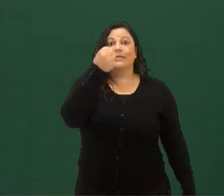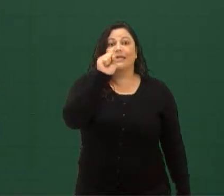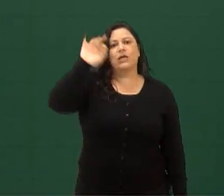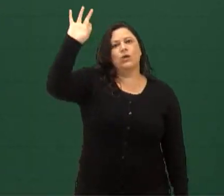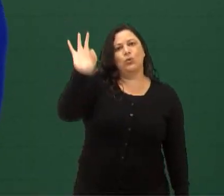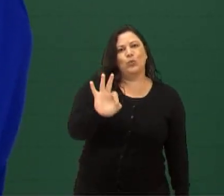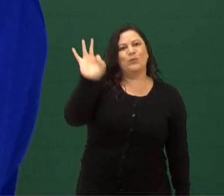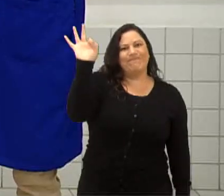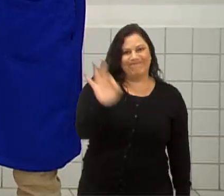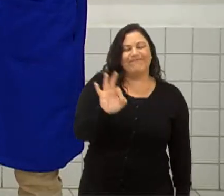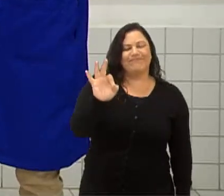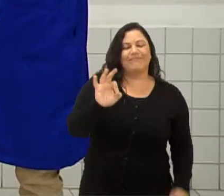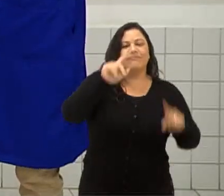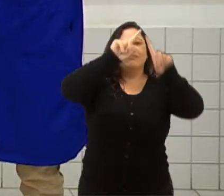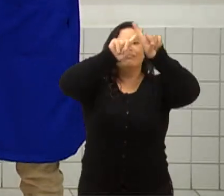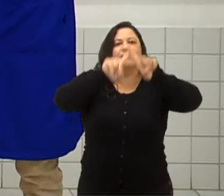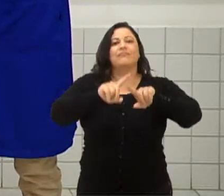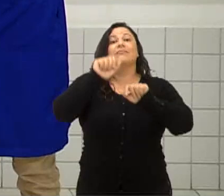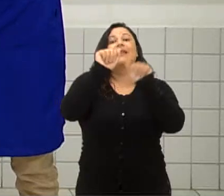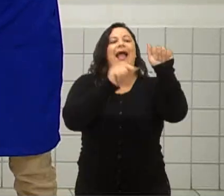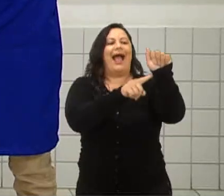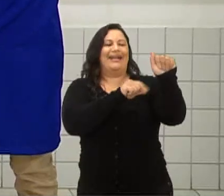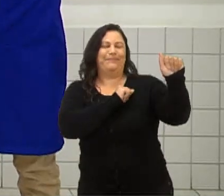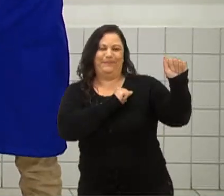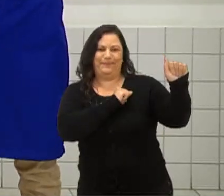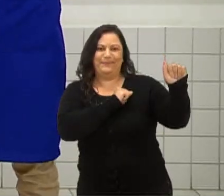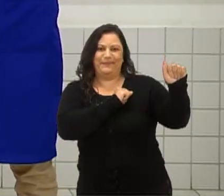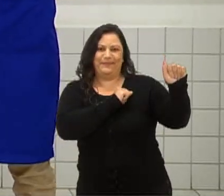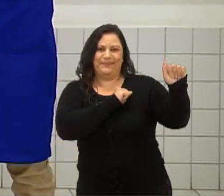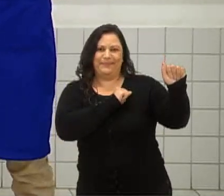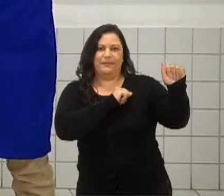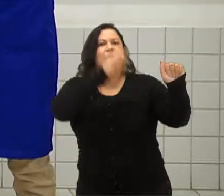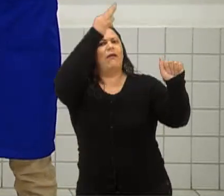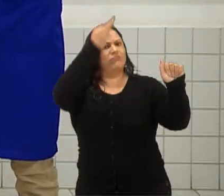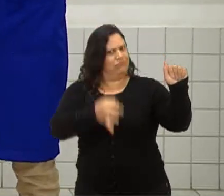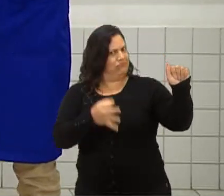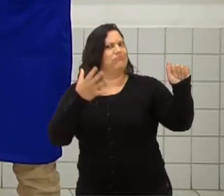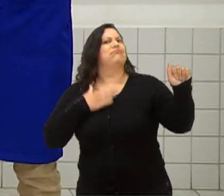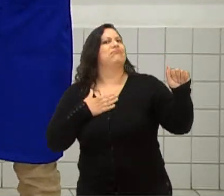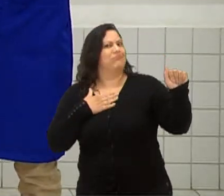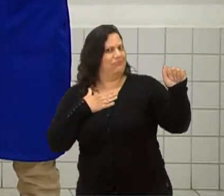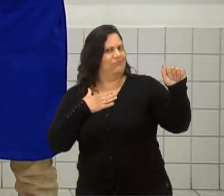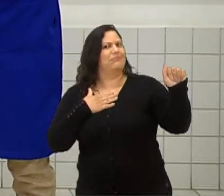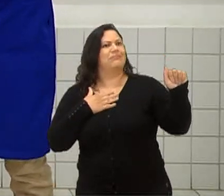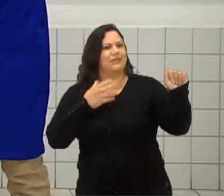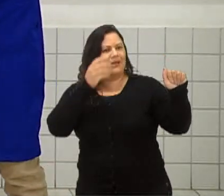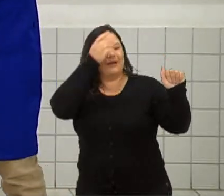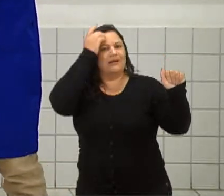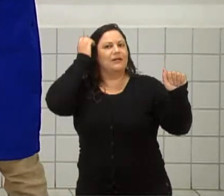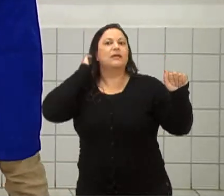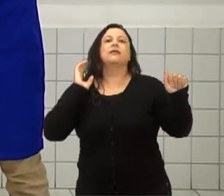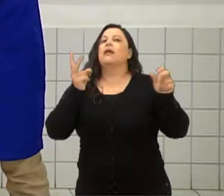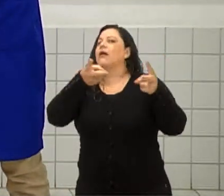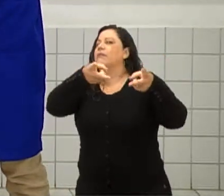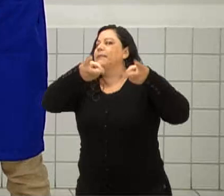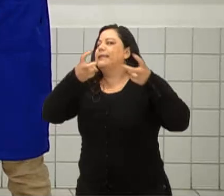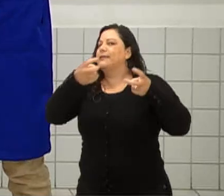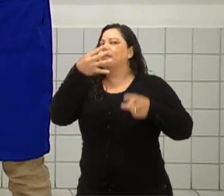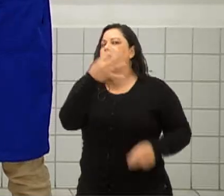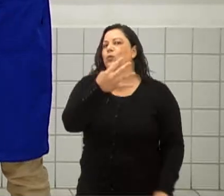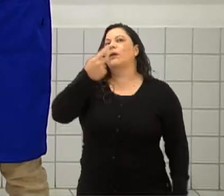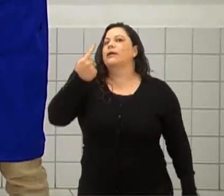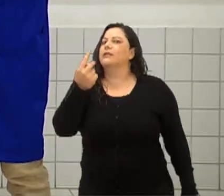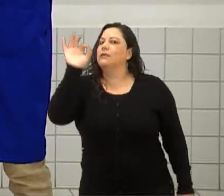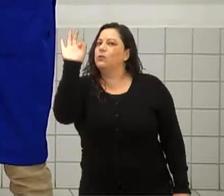58% assinalou a letra A, que é a alternativa correta. Mas é bom prestar atenção nesses 41%,